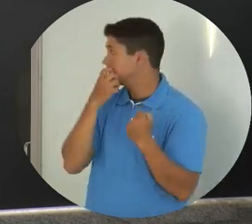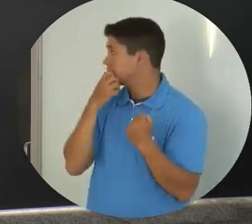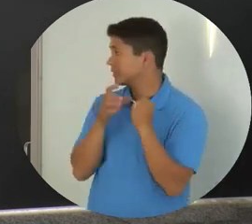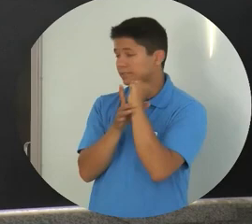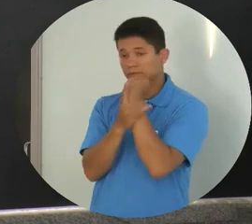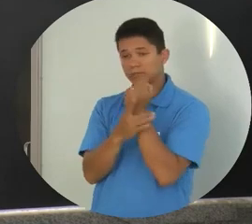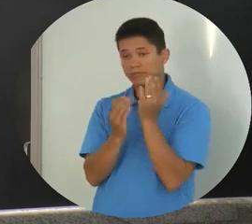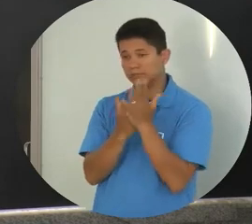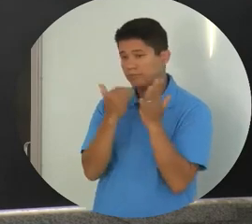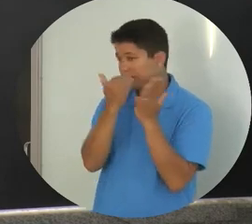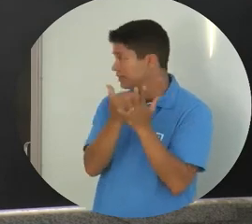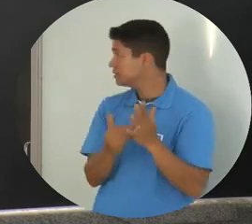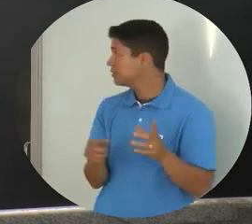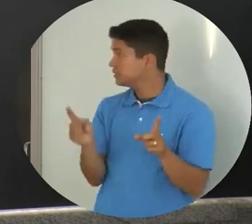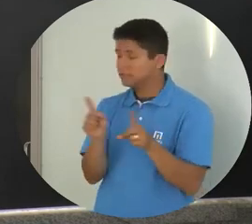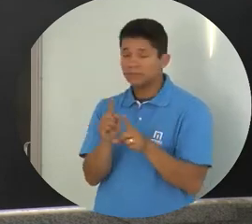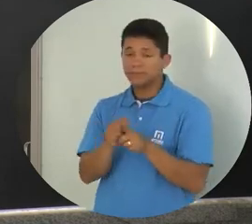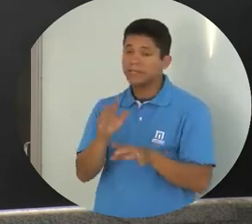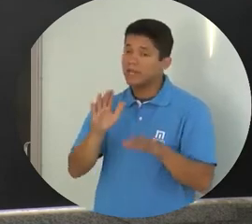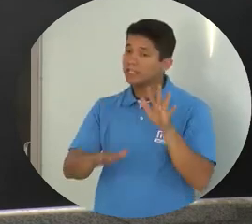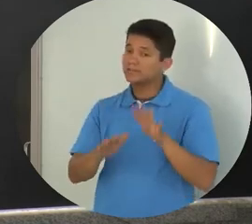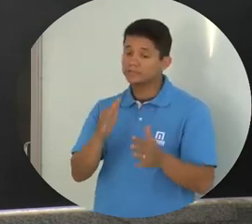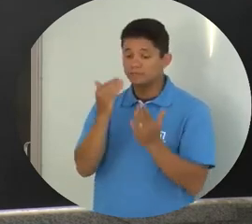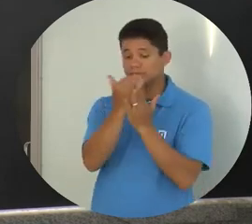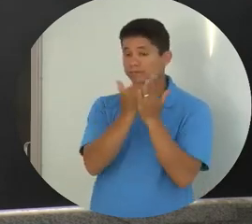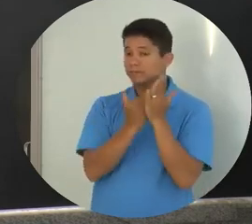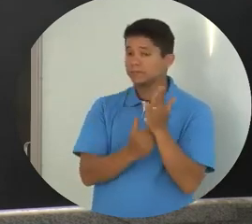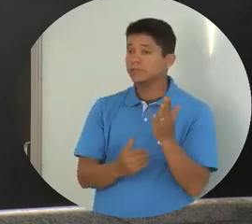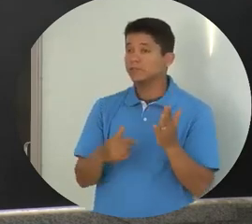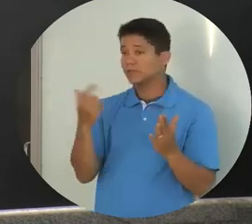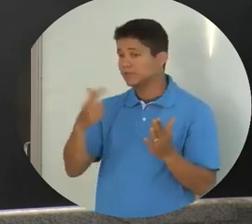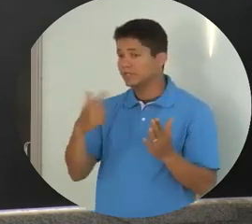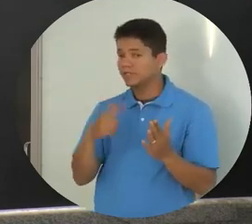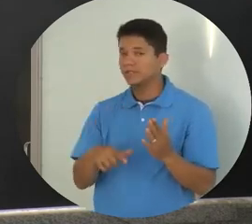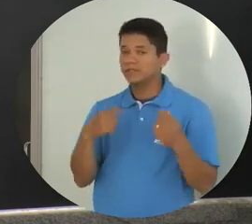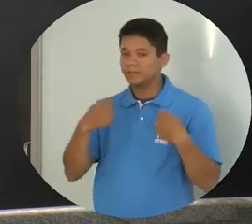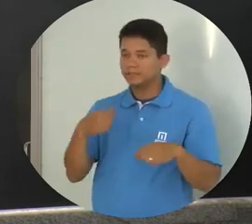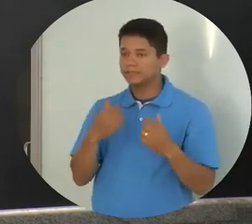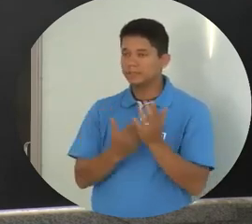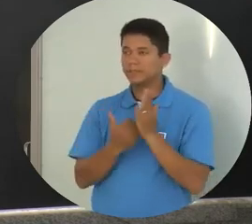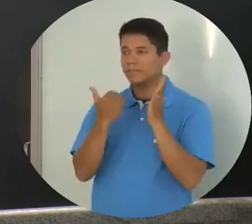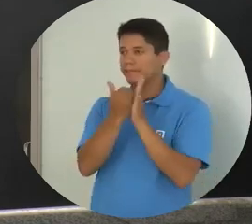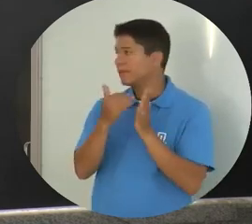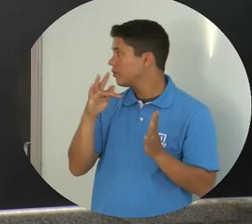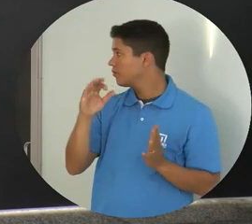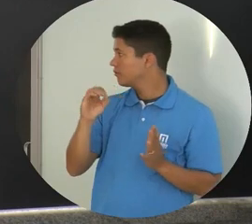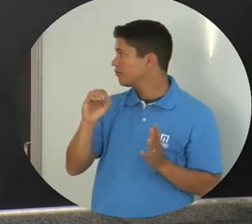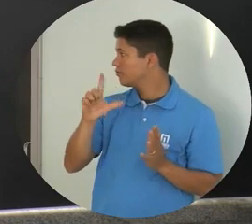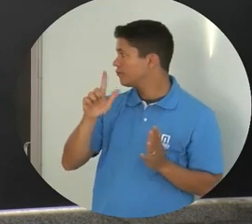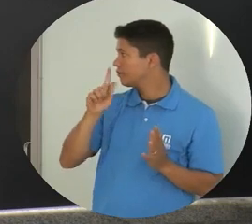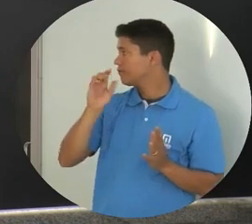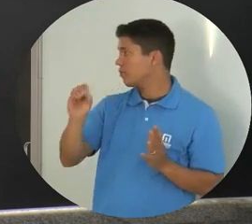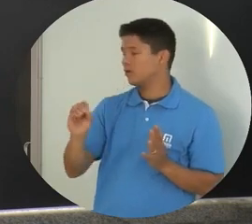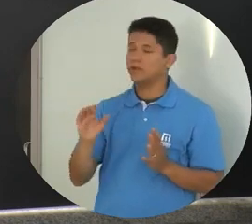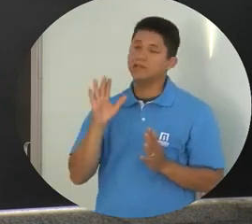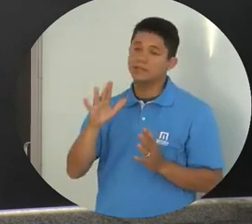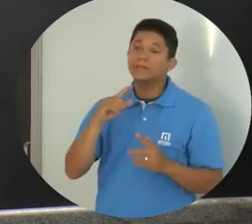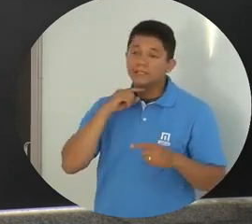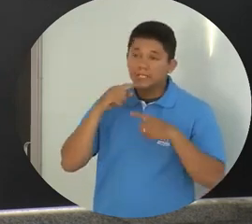precisam ser consideradas, né, você tem que ter uma folga maior, e há uma dúvida de